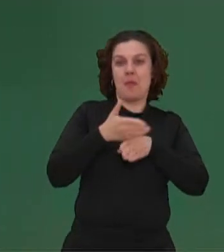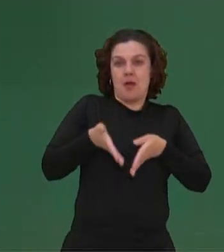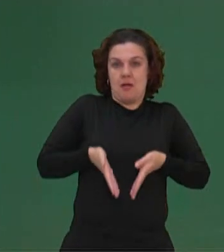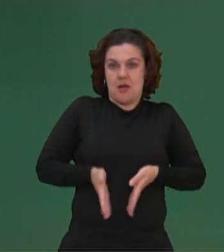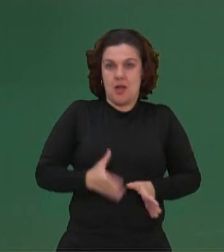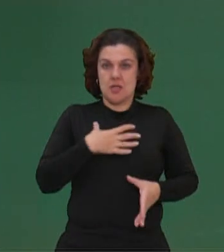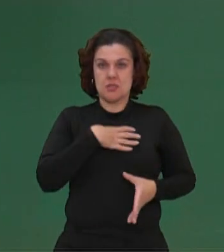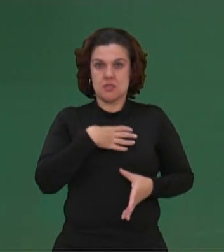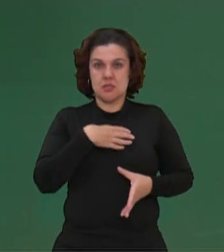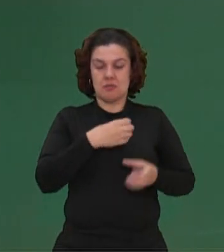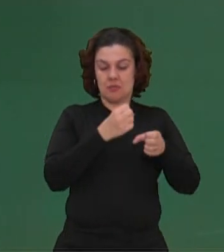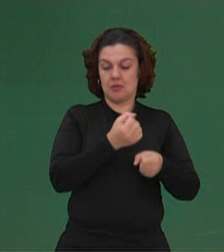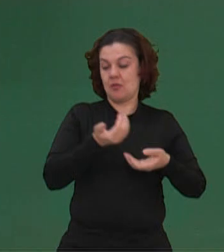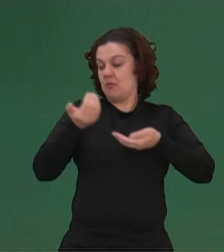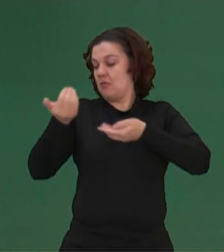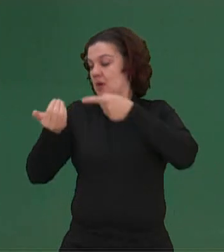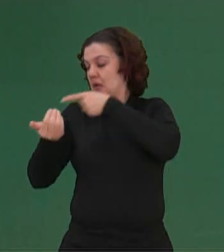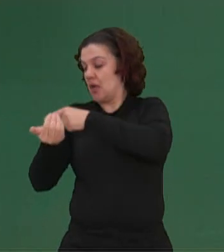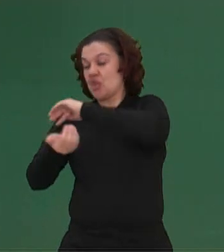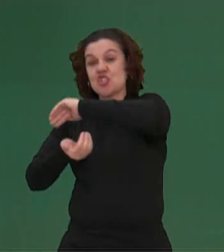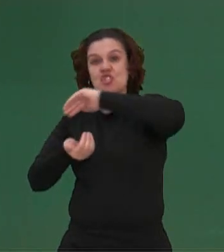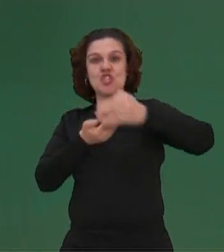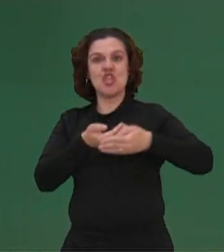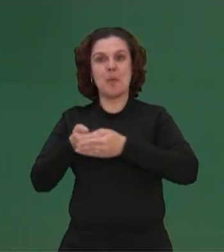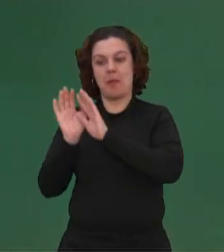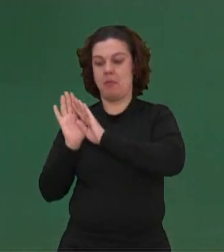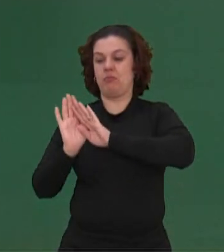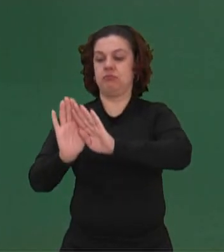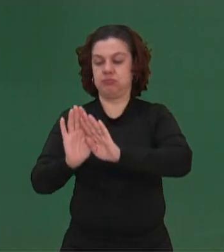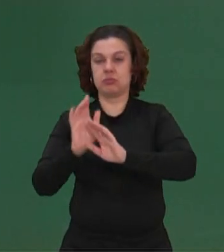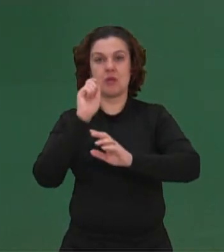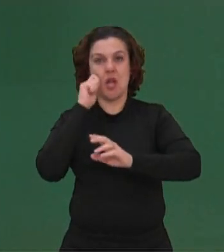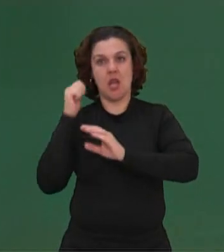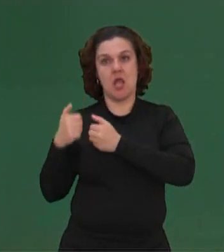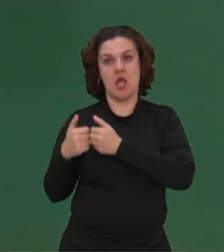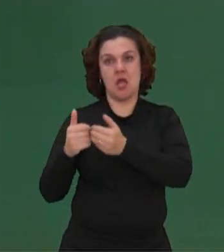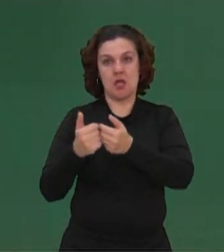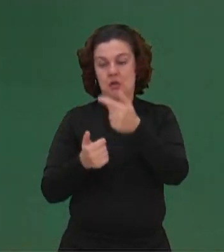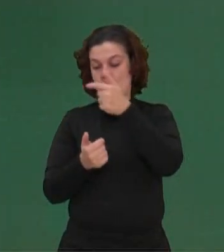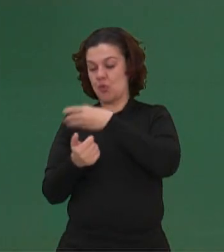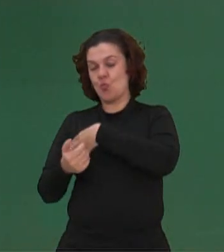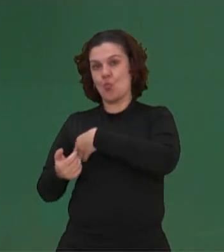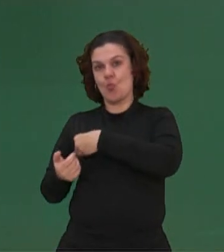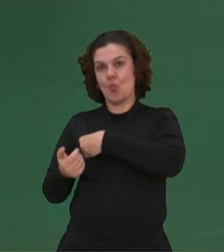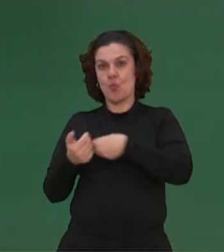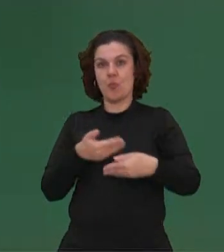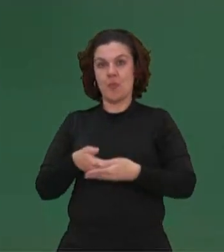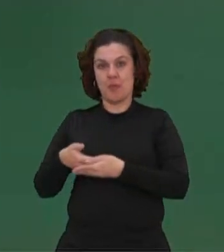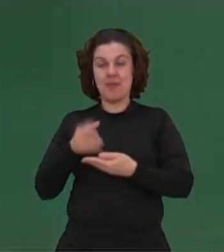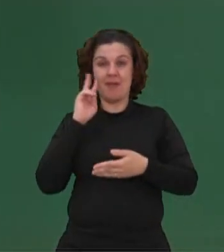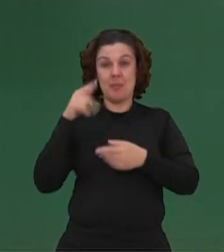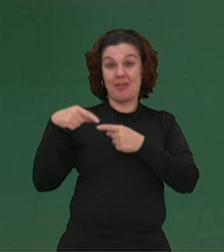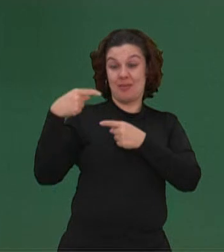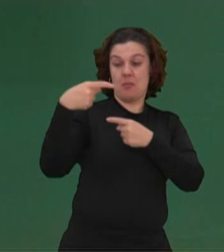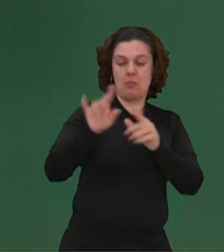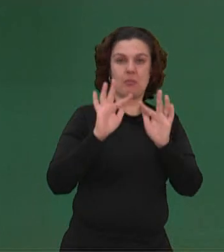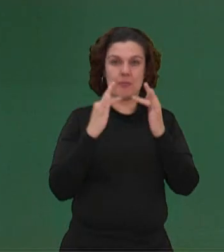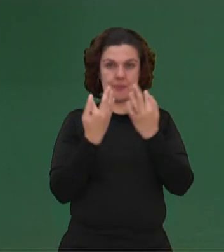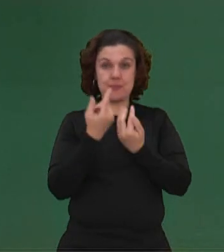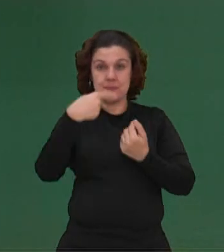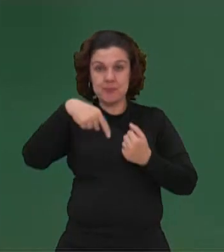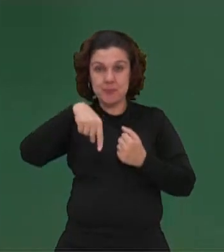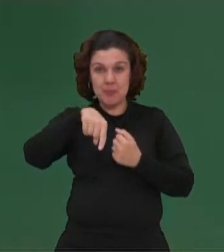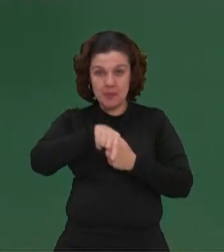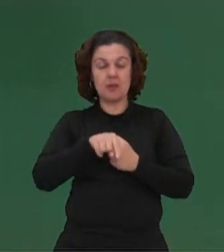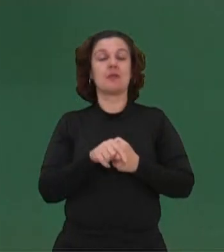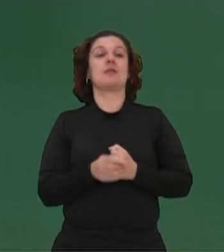trabalhos dados para as escravas. Então você tem escravos domésticos que vinham depois da família, mas